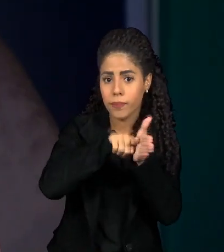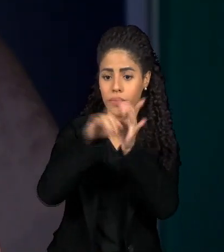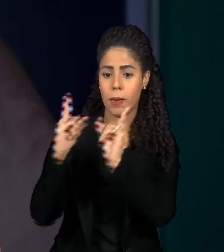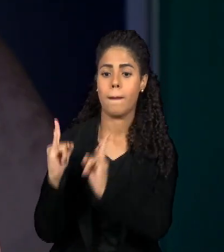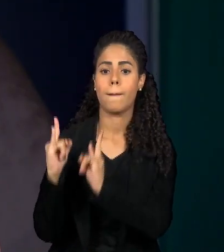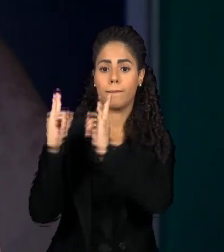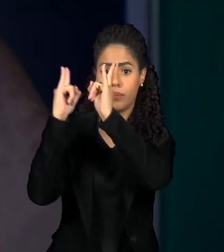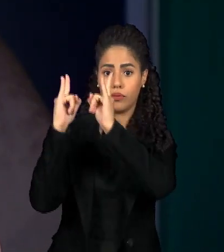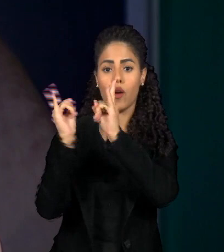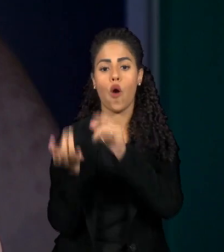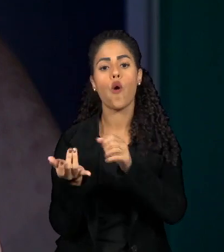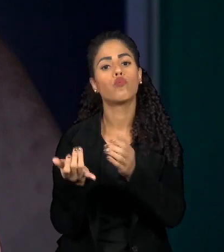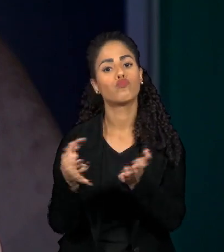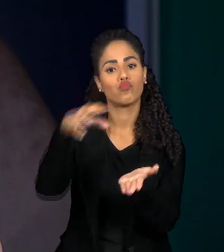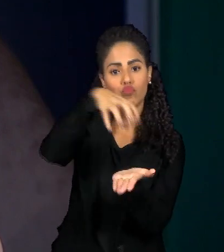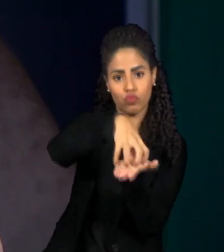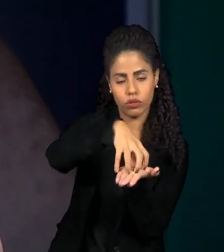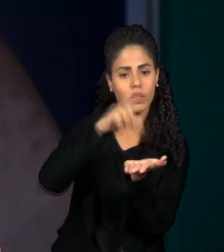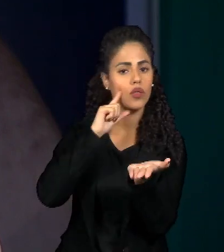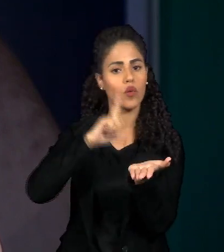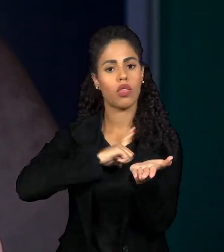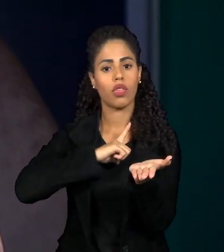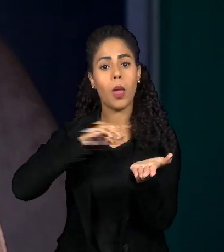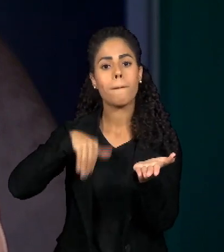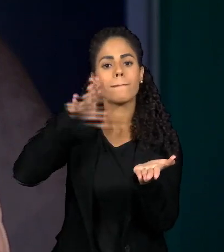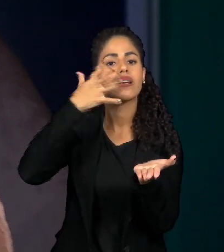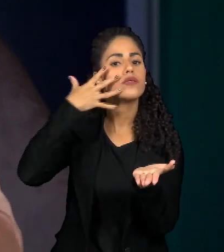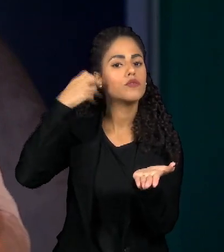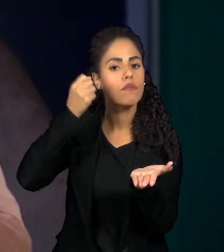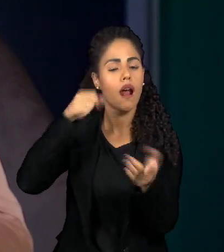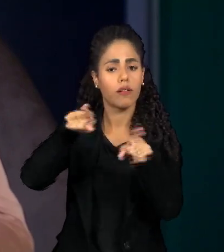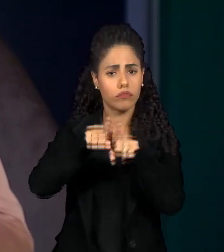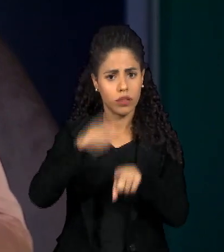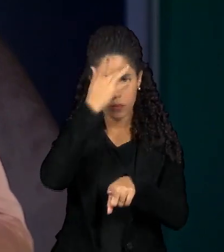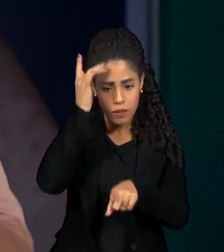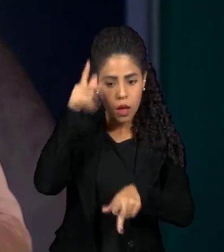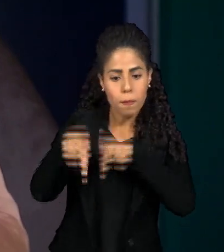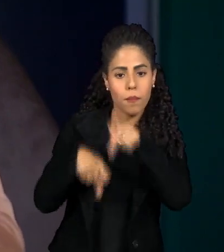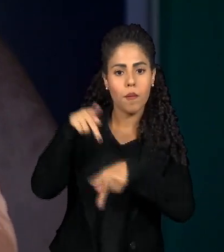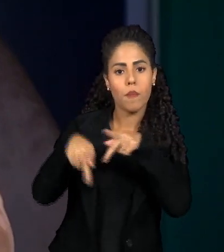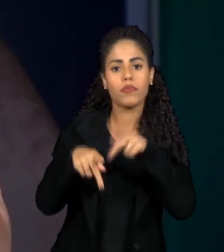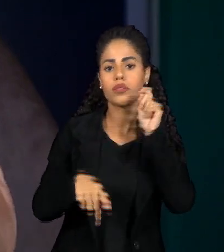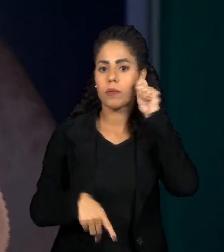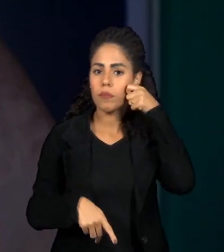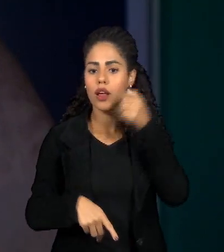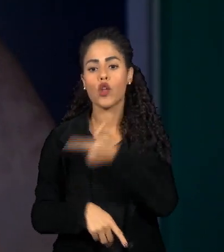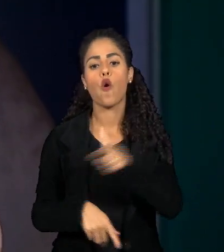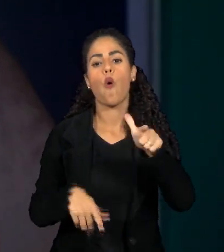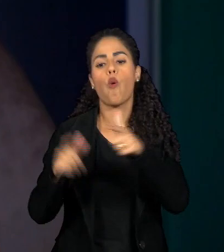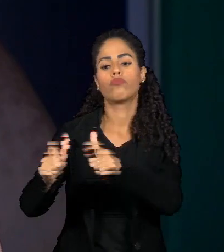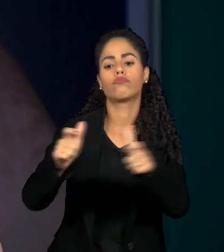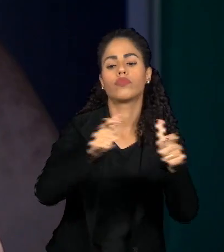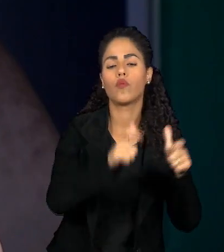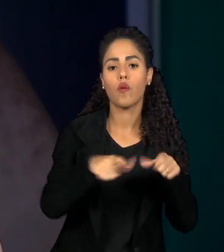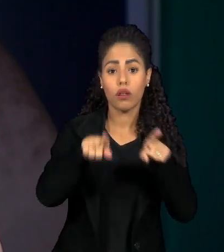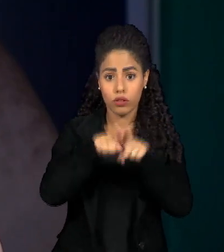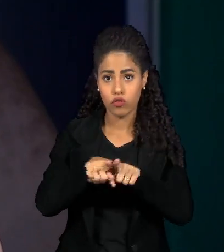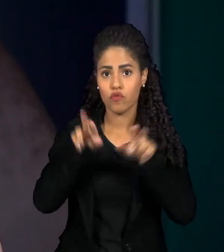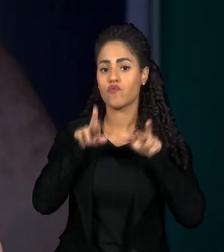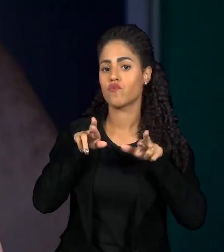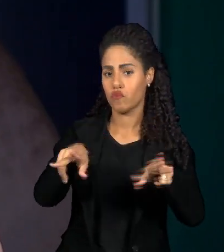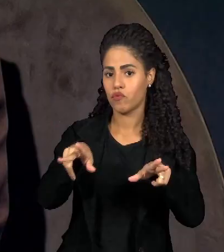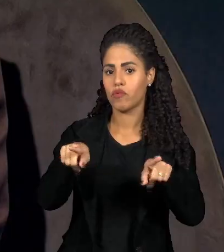regiões centrais abrigam principalmente brancos e grande parte da população negra está em ocupações e